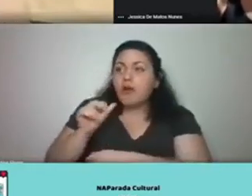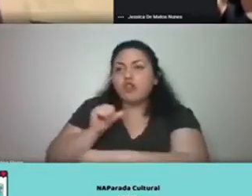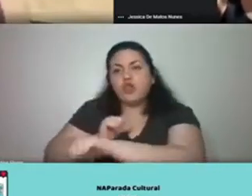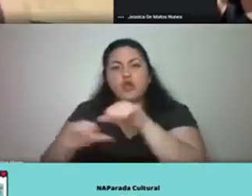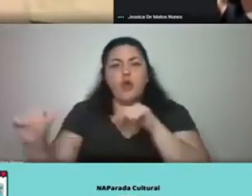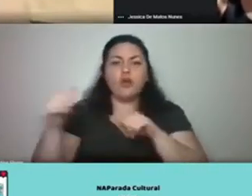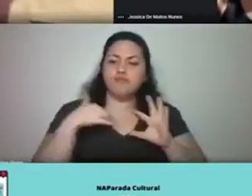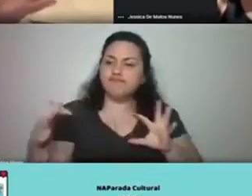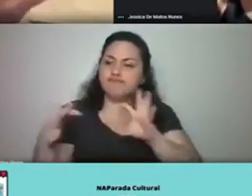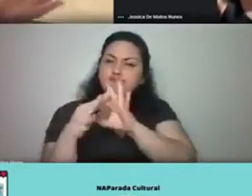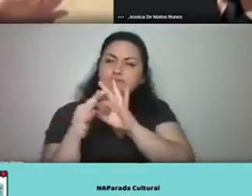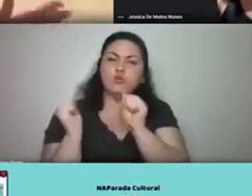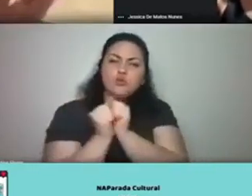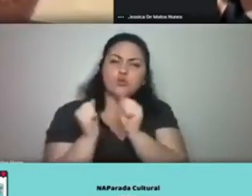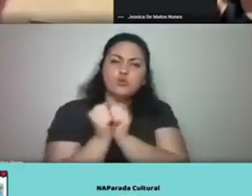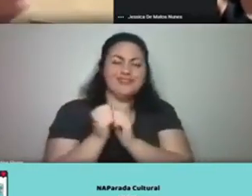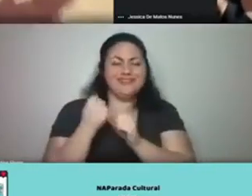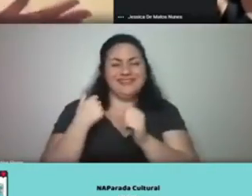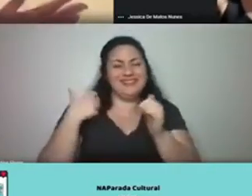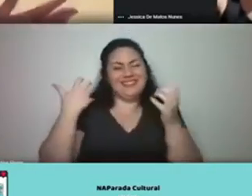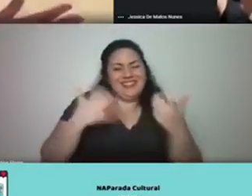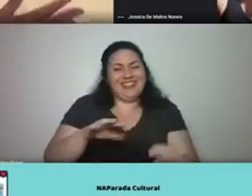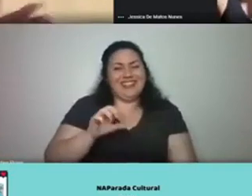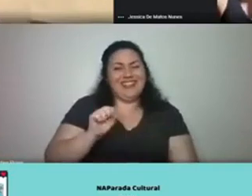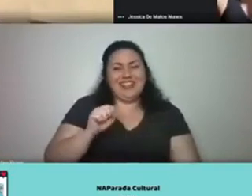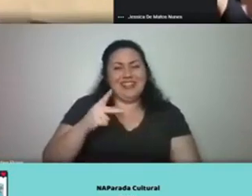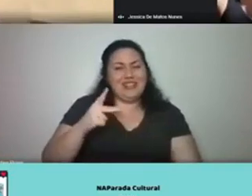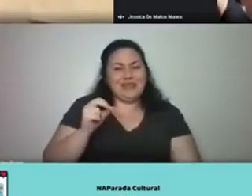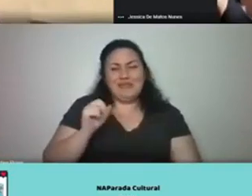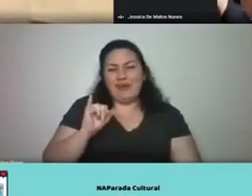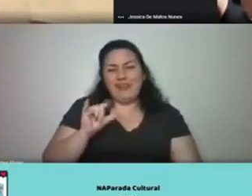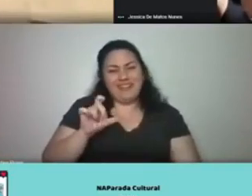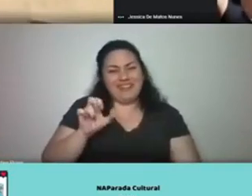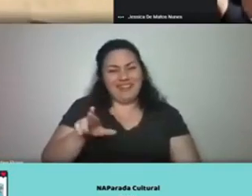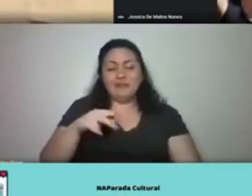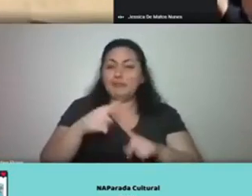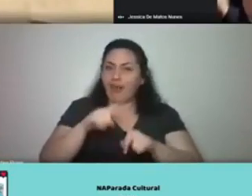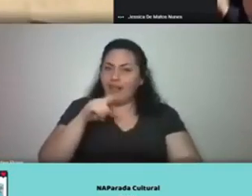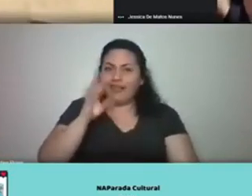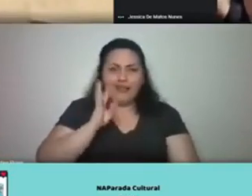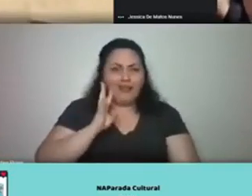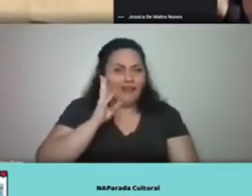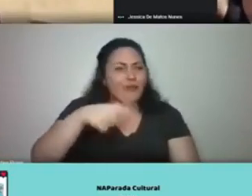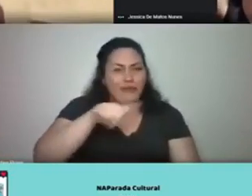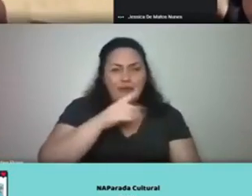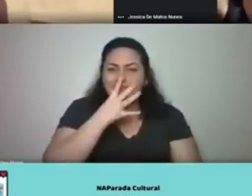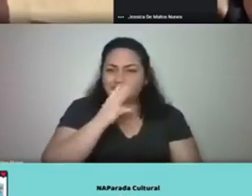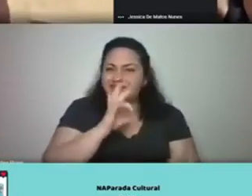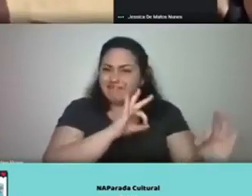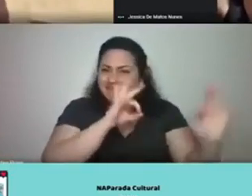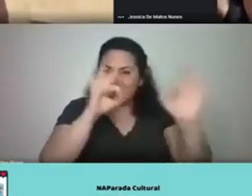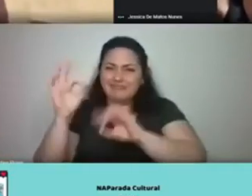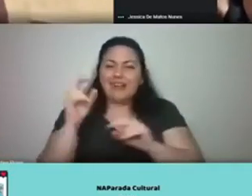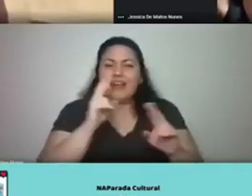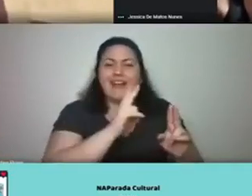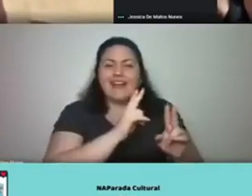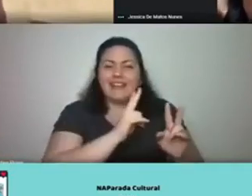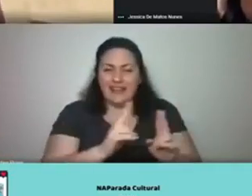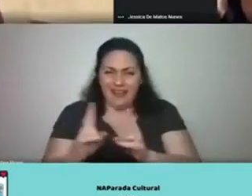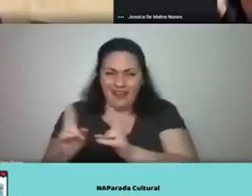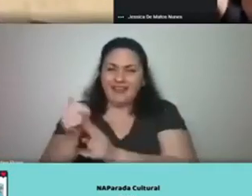capítulos, enfim, não quero ficar dando spoiler, porque é muito legal a série, vale a pena quem está de férias assistir,